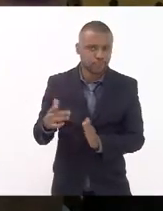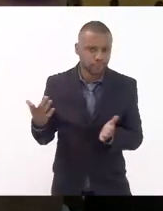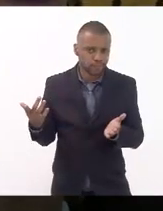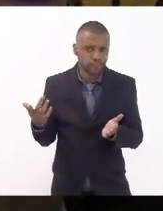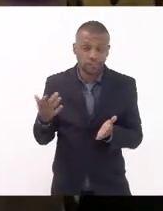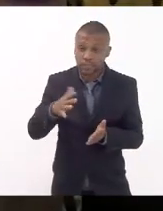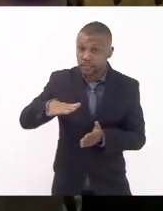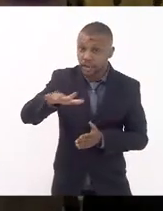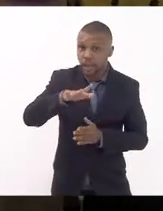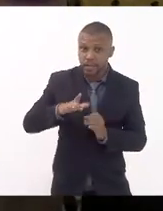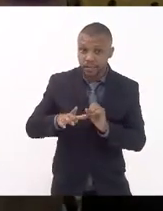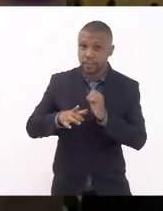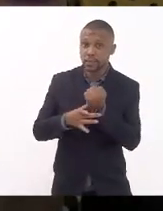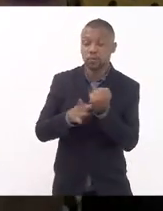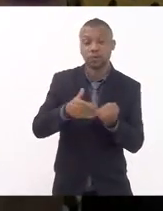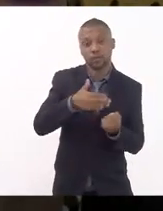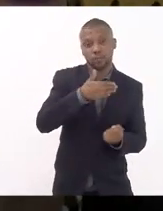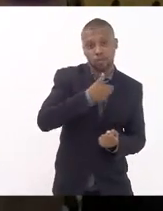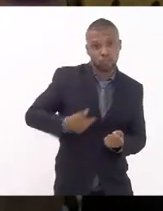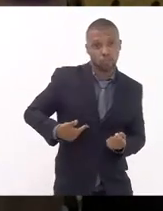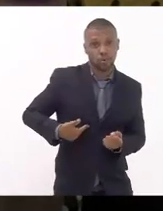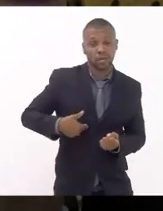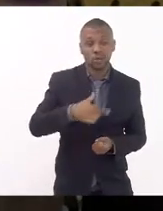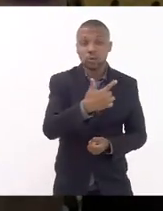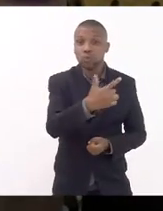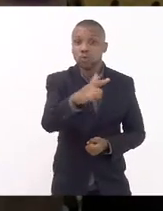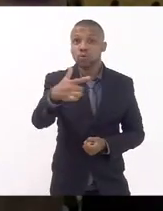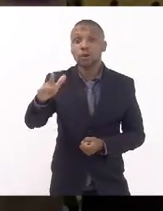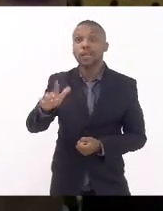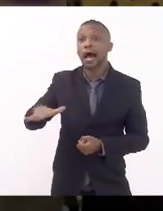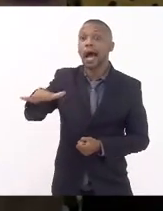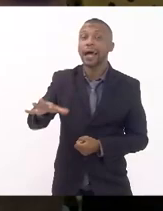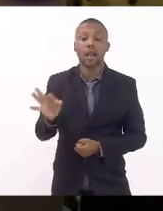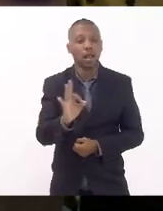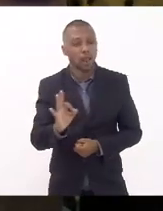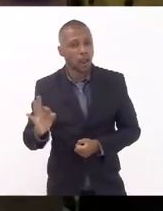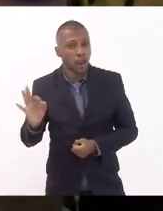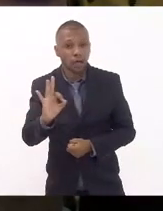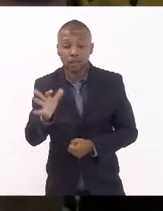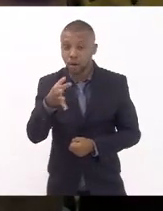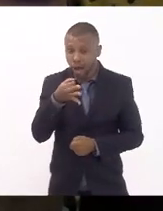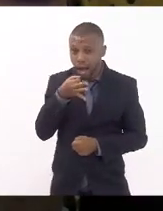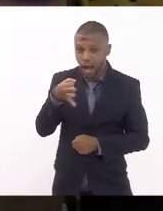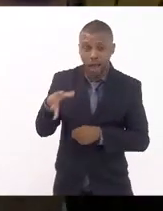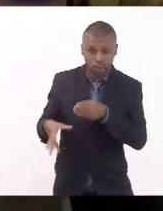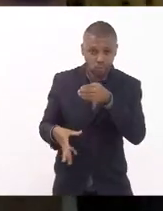Nem na área da segurança pública, nem em nenhuma outra área. Então,